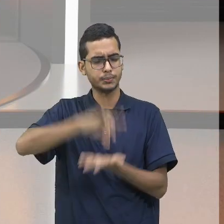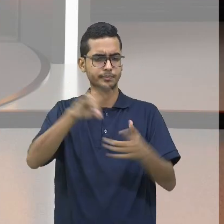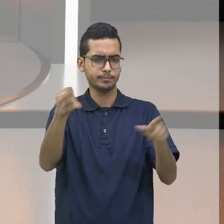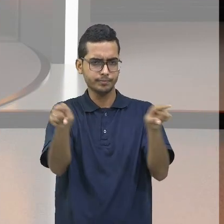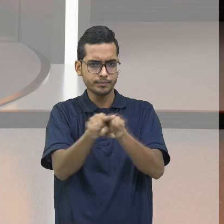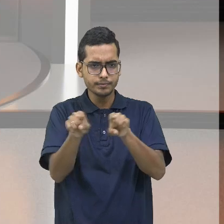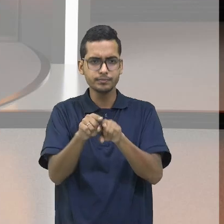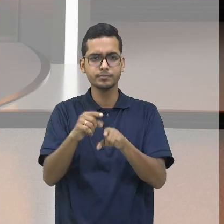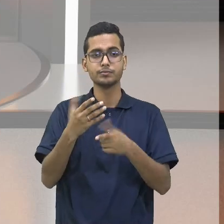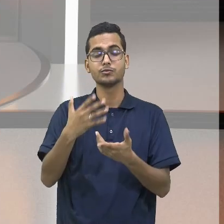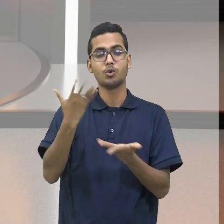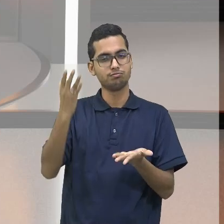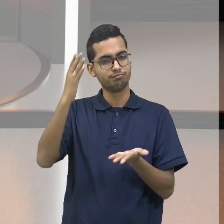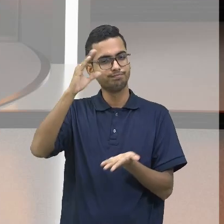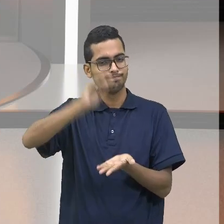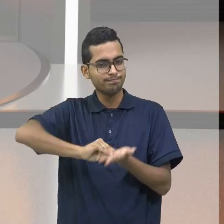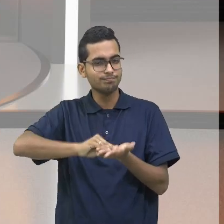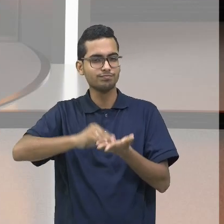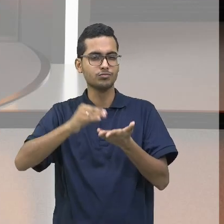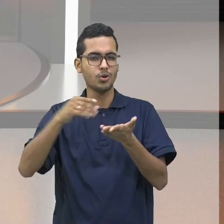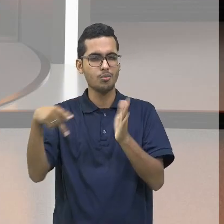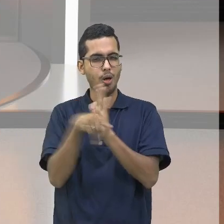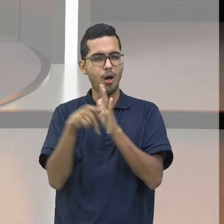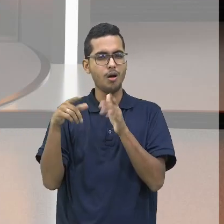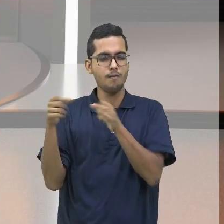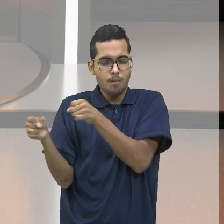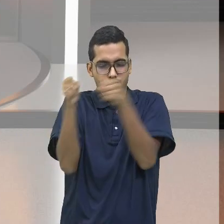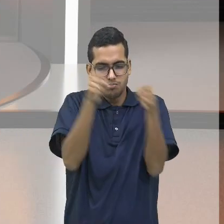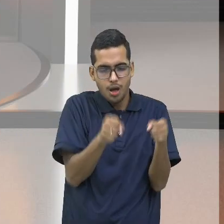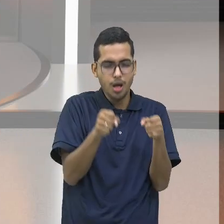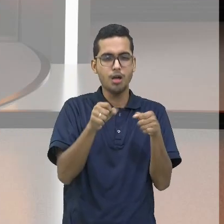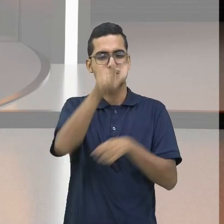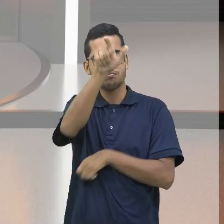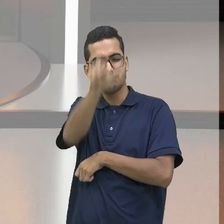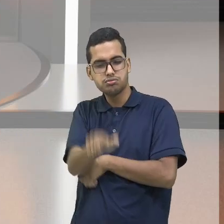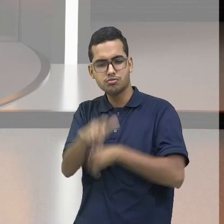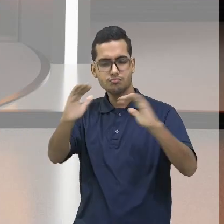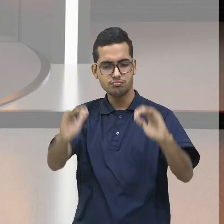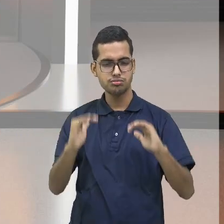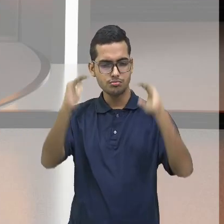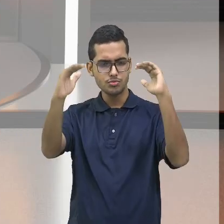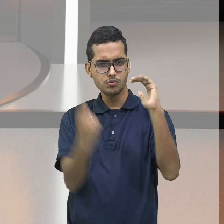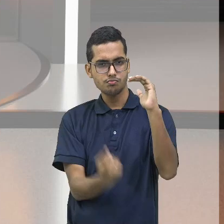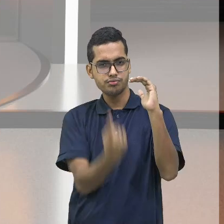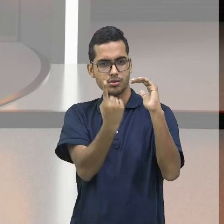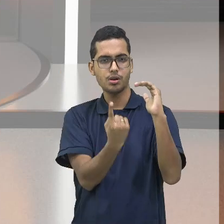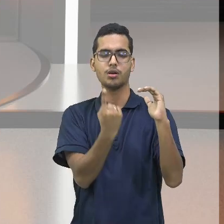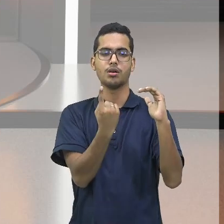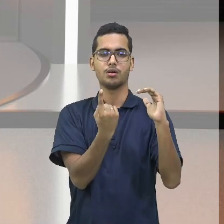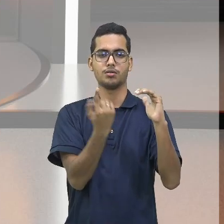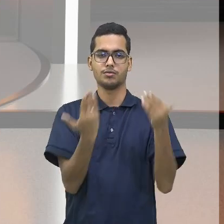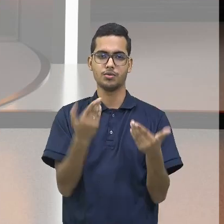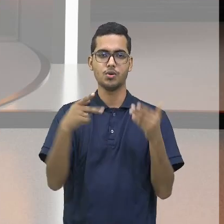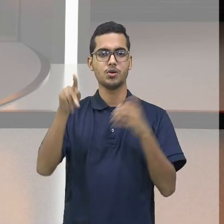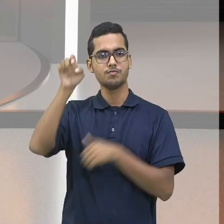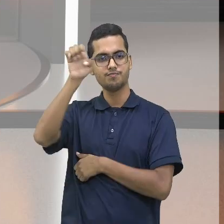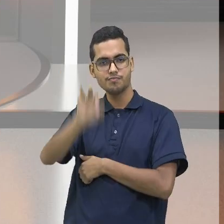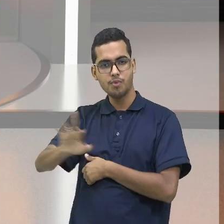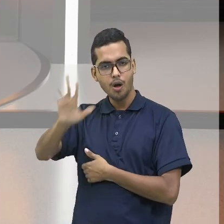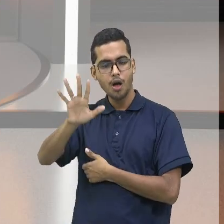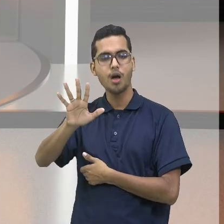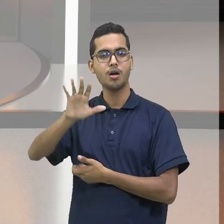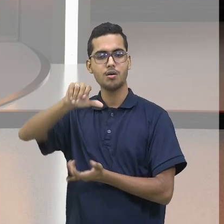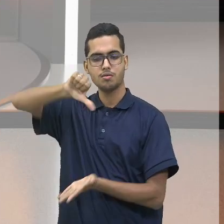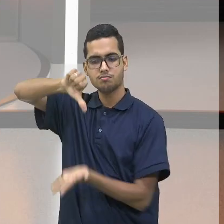autoridade central, você resulta em quê? Em uma Europa dividida em pequenas unidades